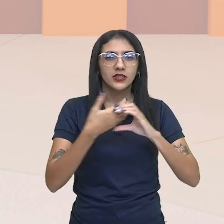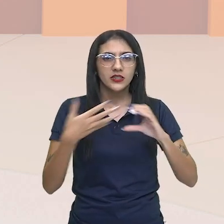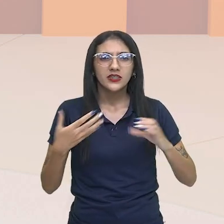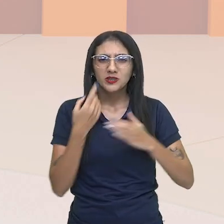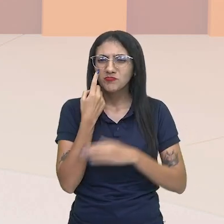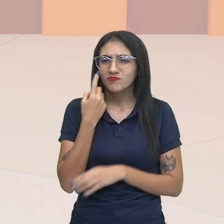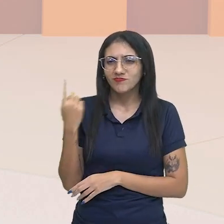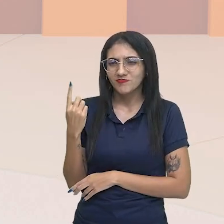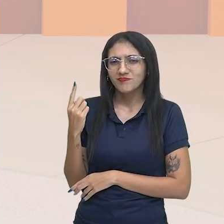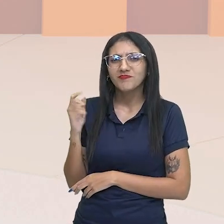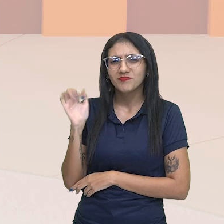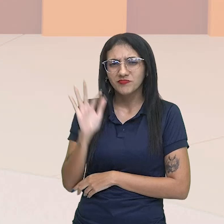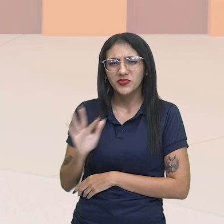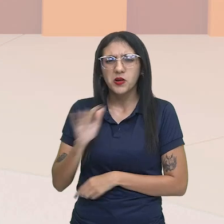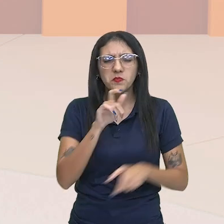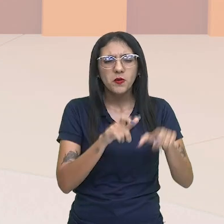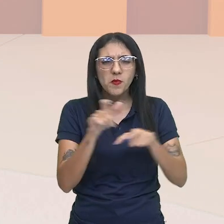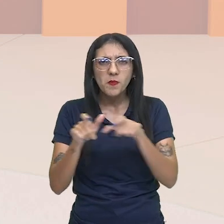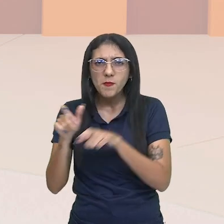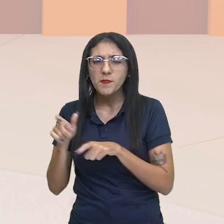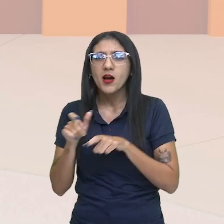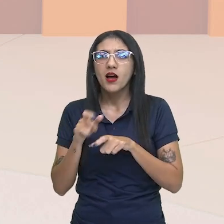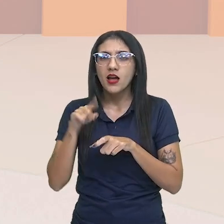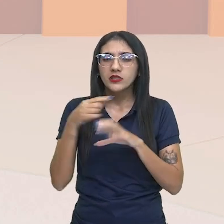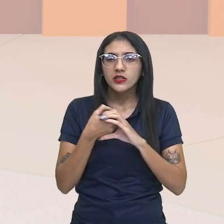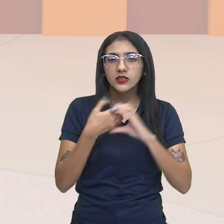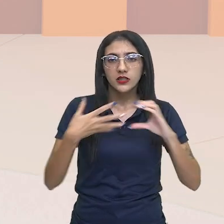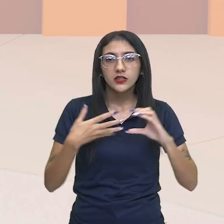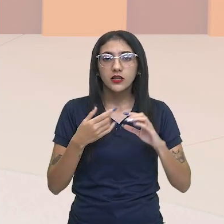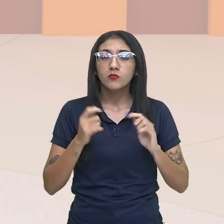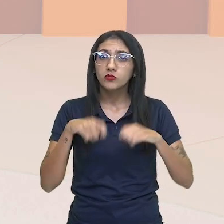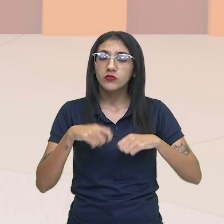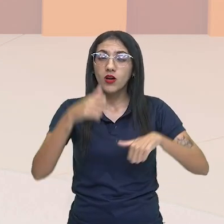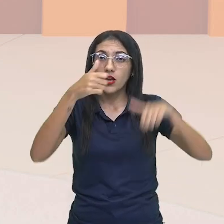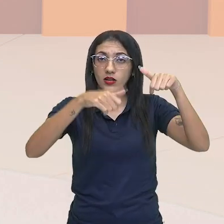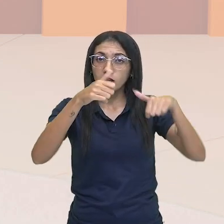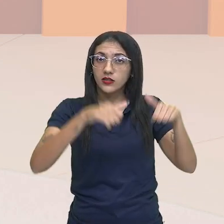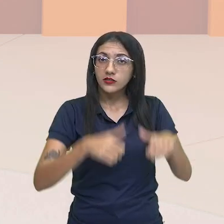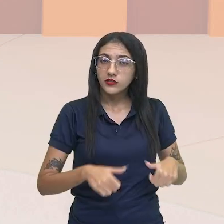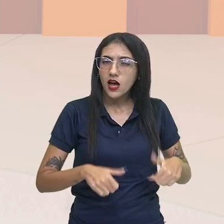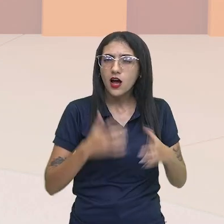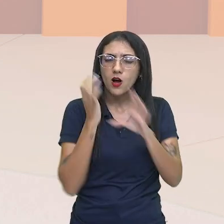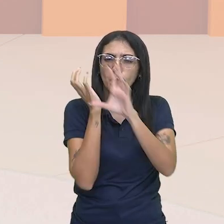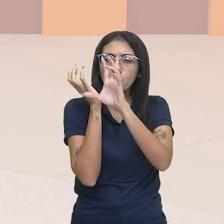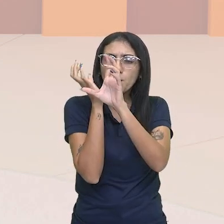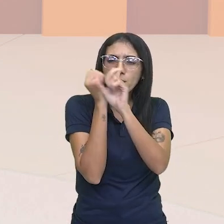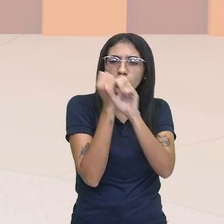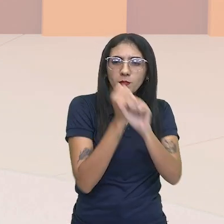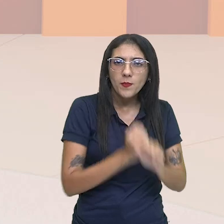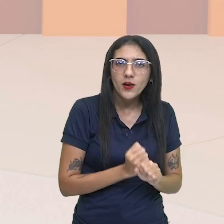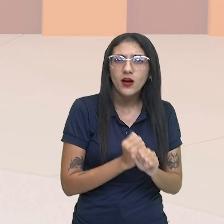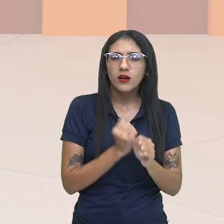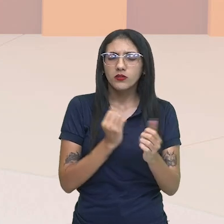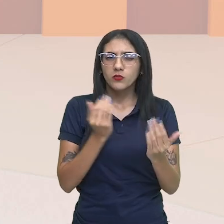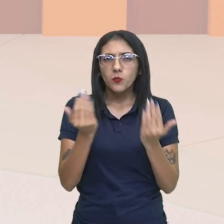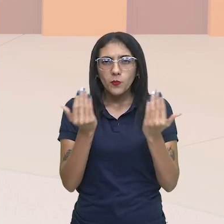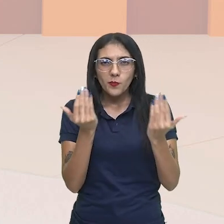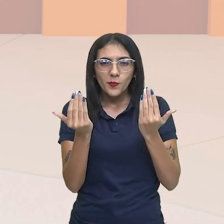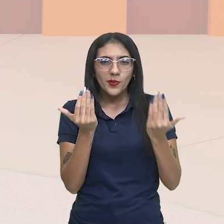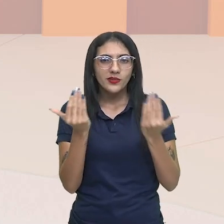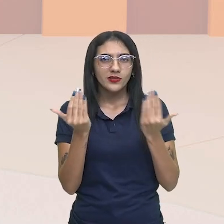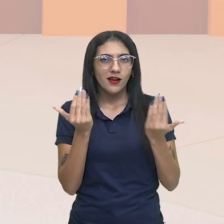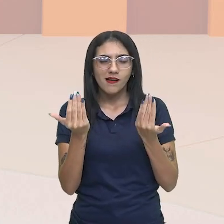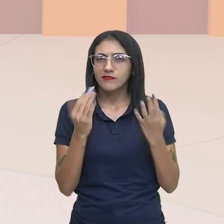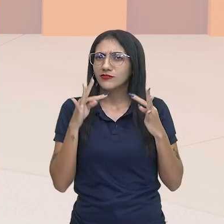pessoas que aparecem aí e tudo mais, elas conseguem ser analisadas, somadas, comparadas,